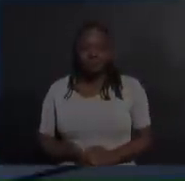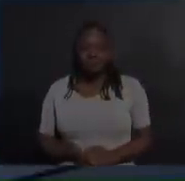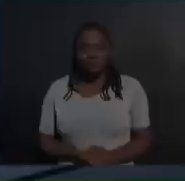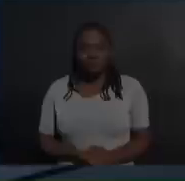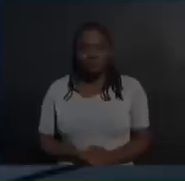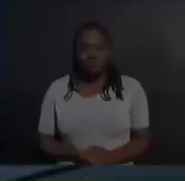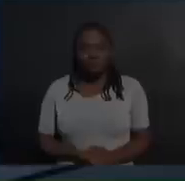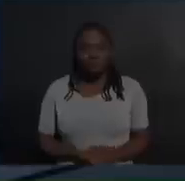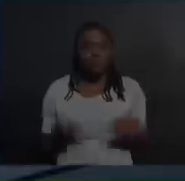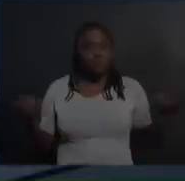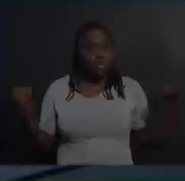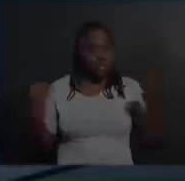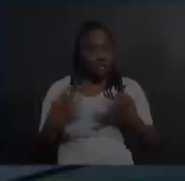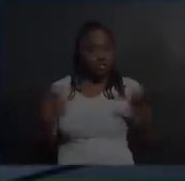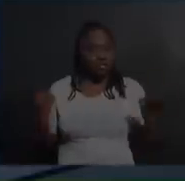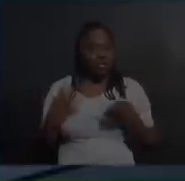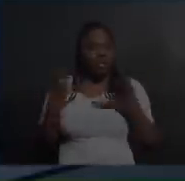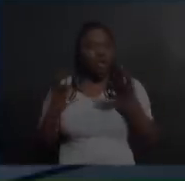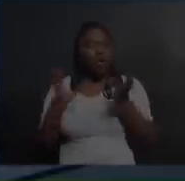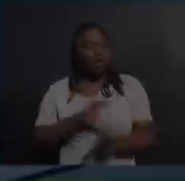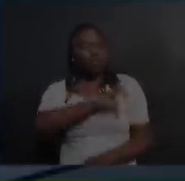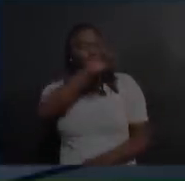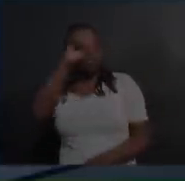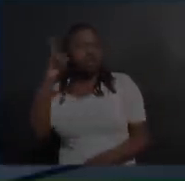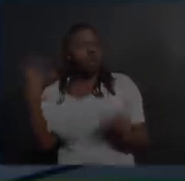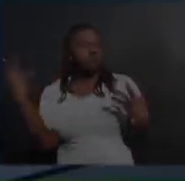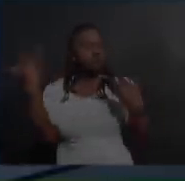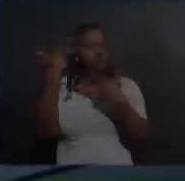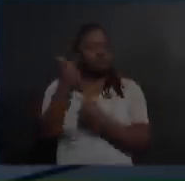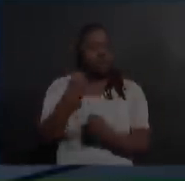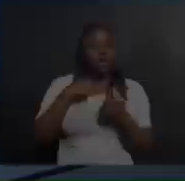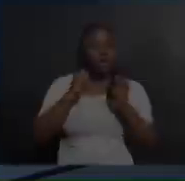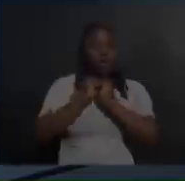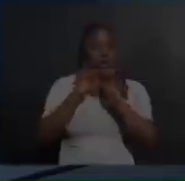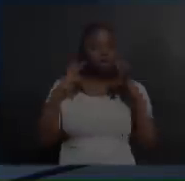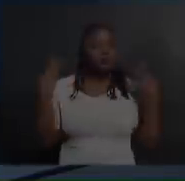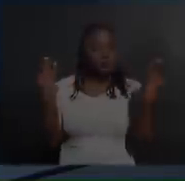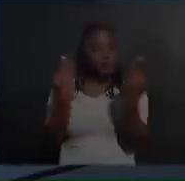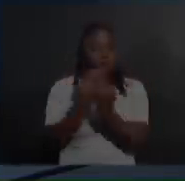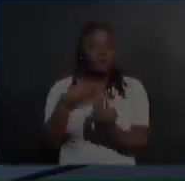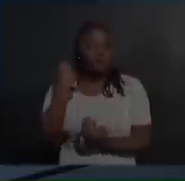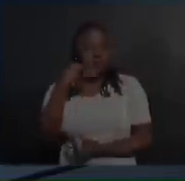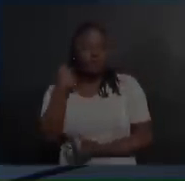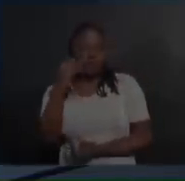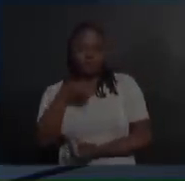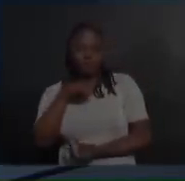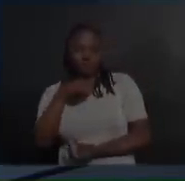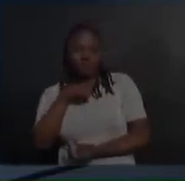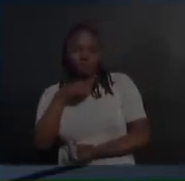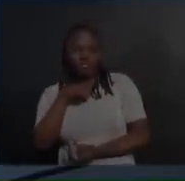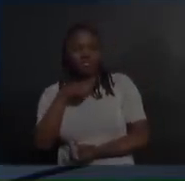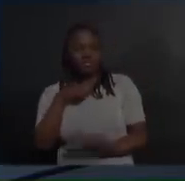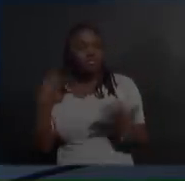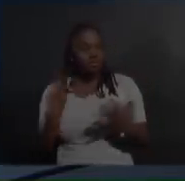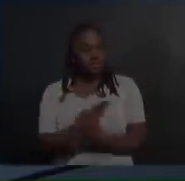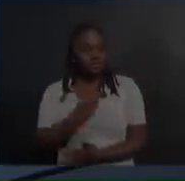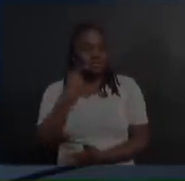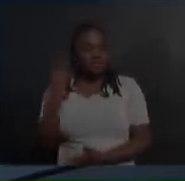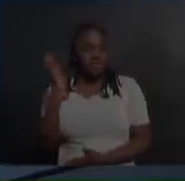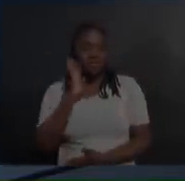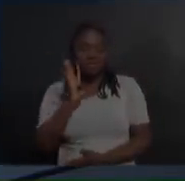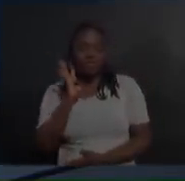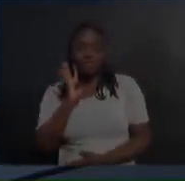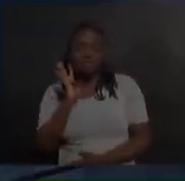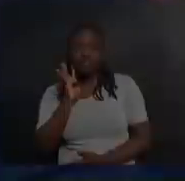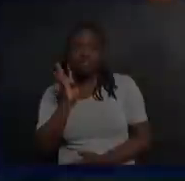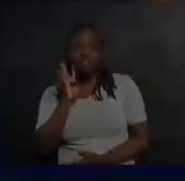Gente, eu quero contar um dia maravilhoso que eu e minha família tivemos, uma experiência, uma aventura muito